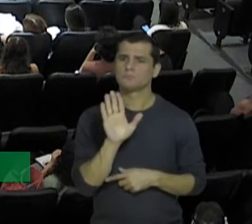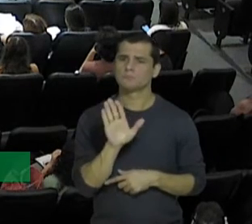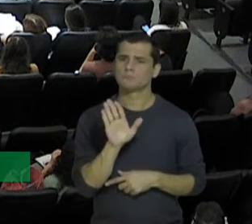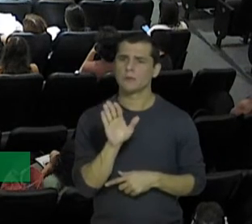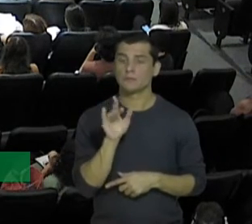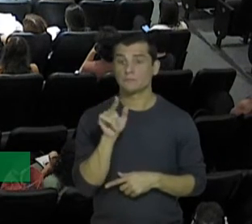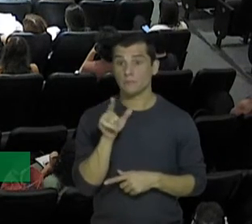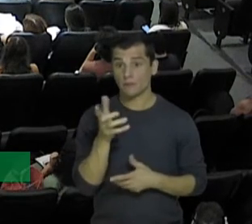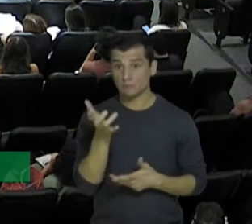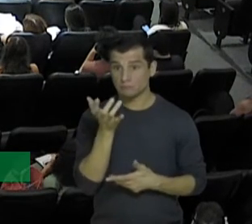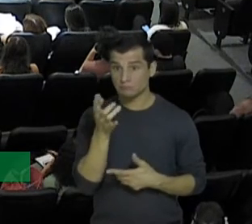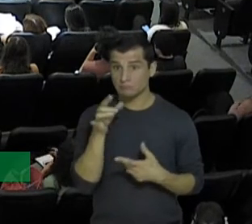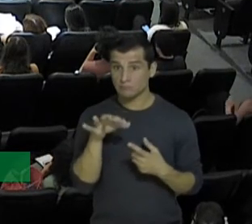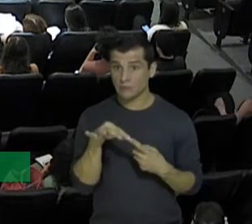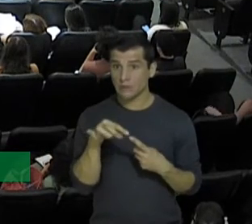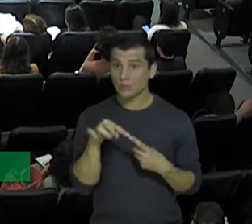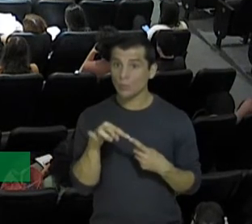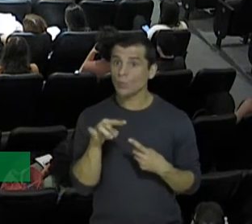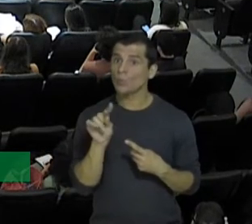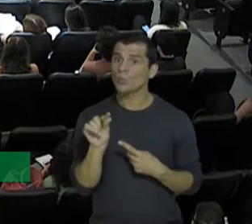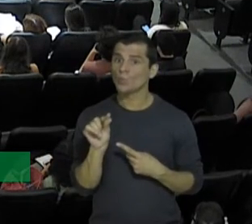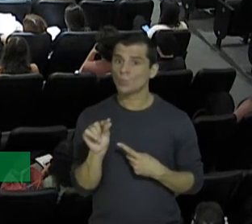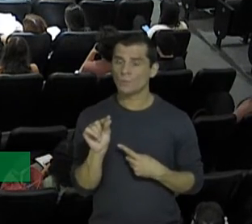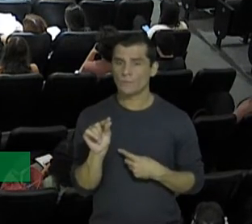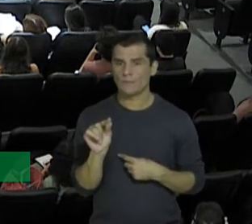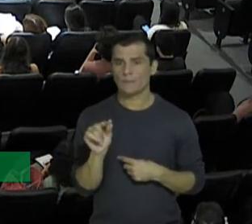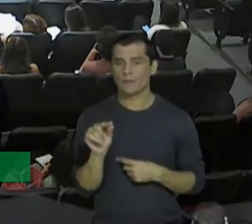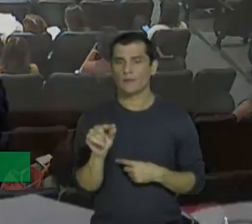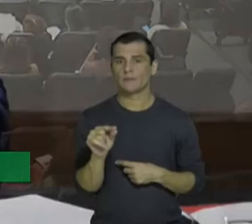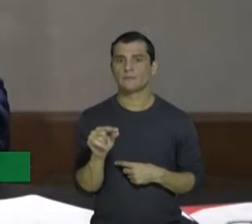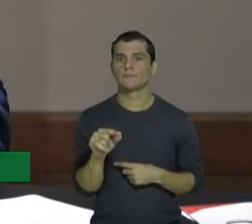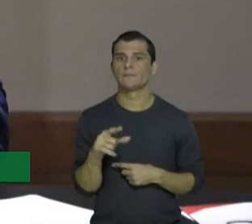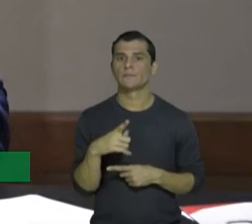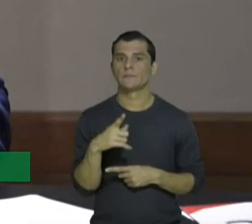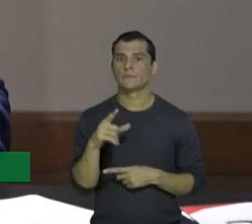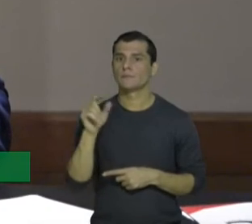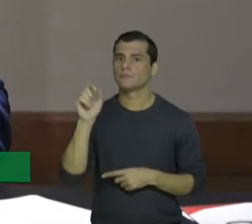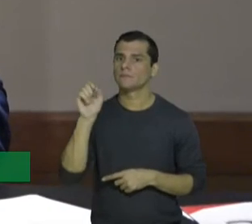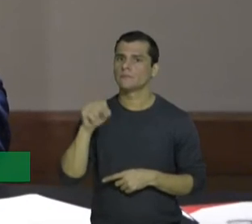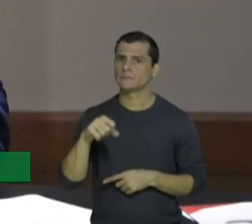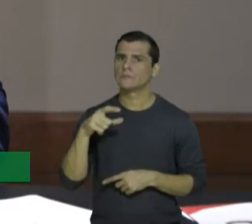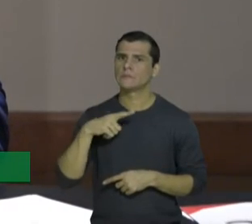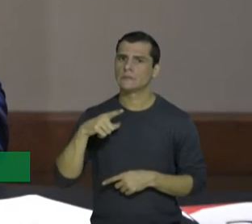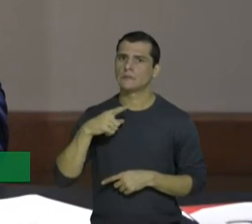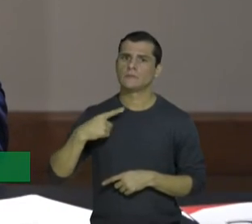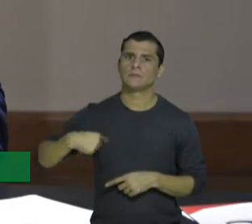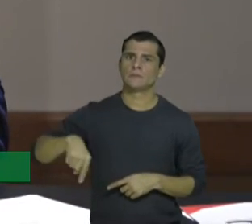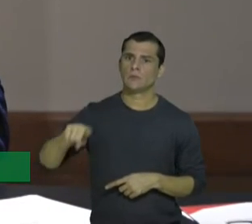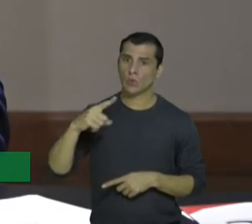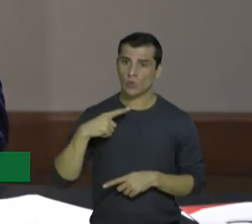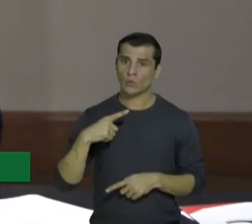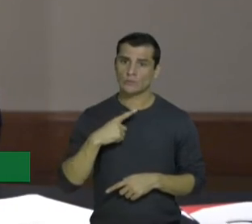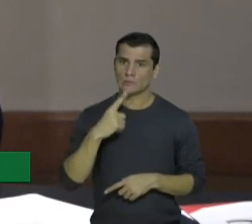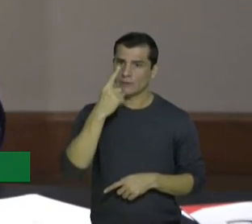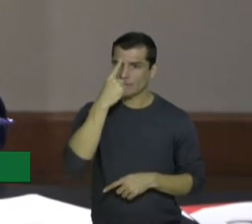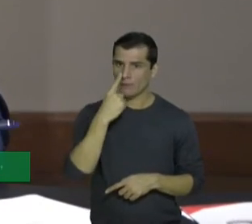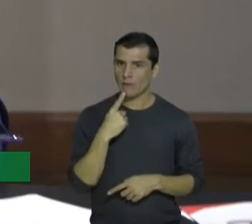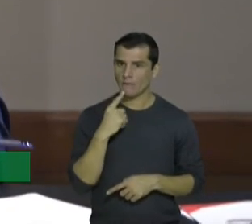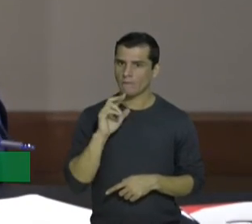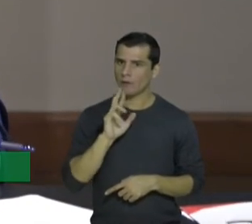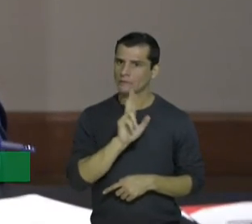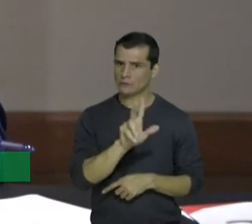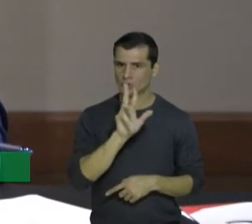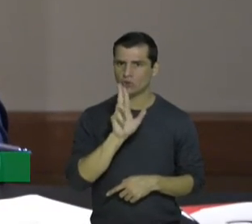salientar de aqui de alguma forma n o eh Sim nós estamos tratando de perfis muito muito